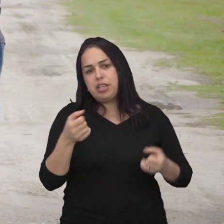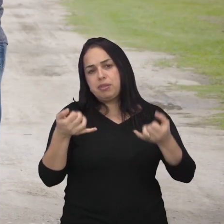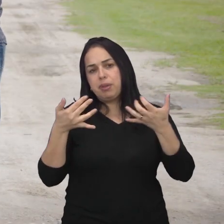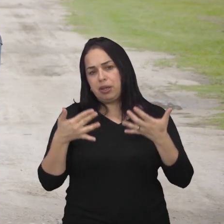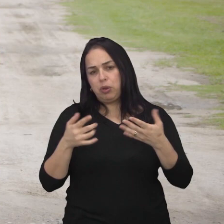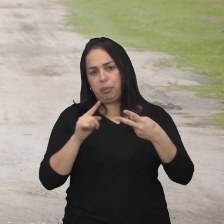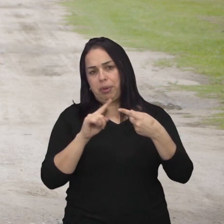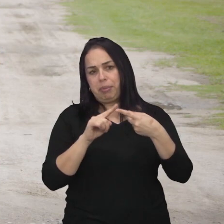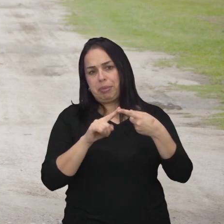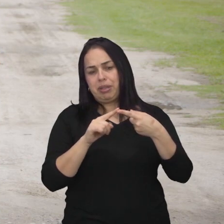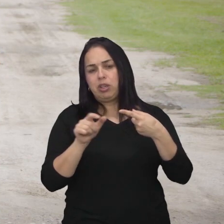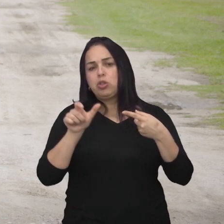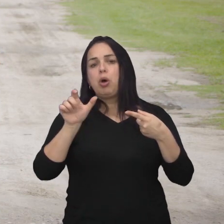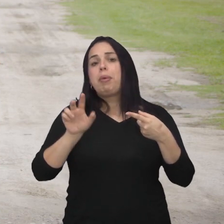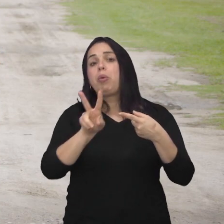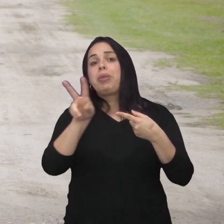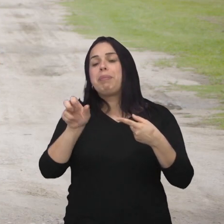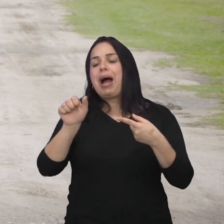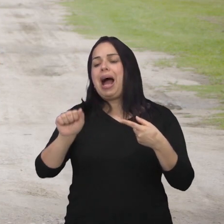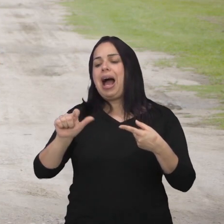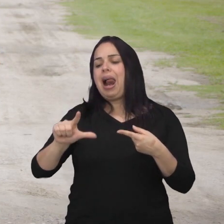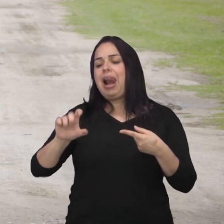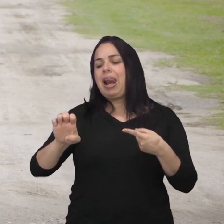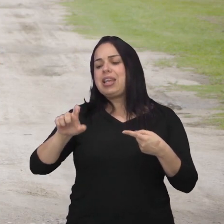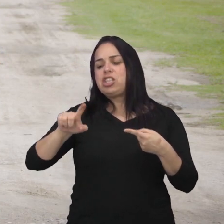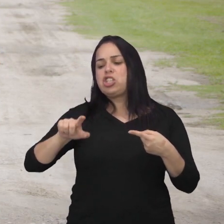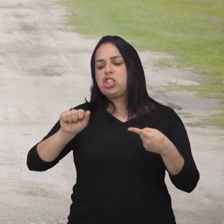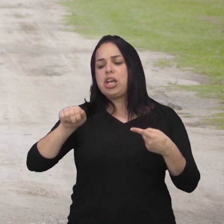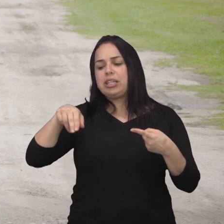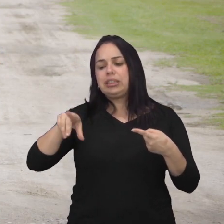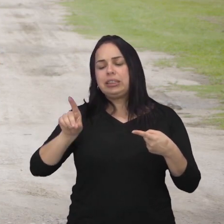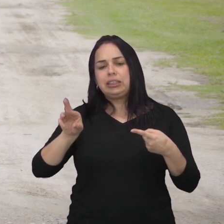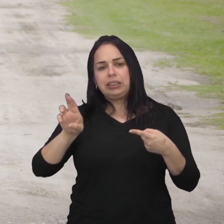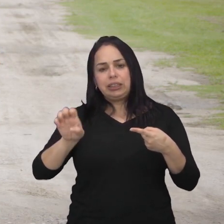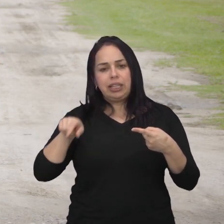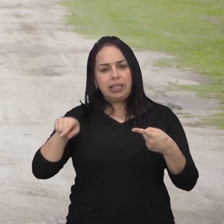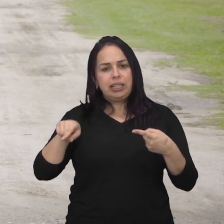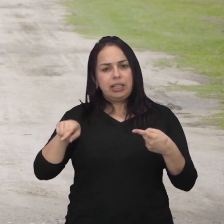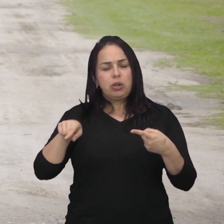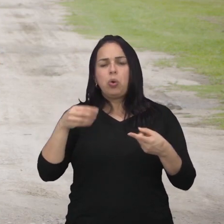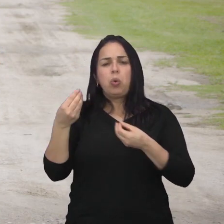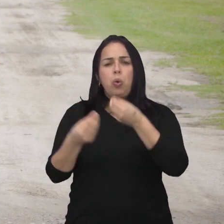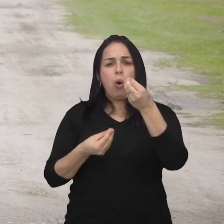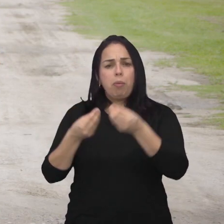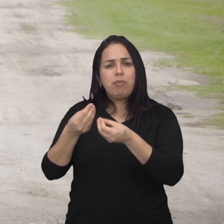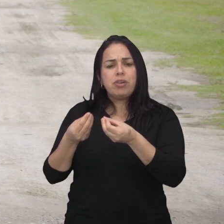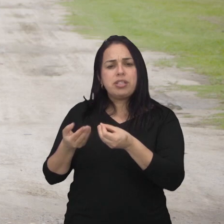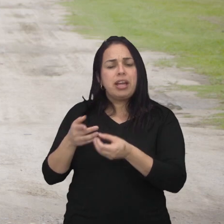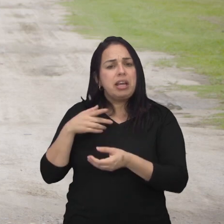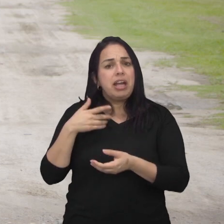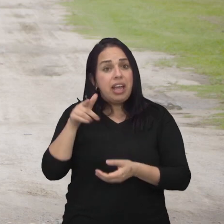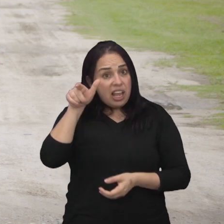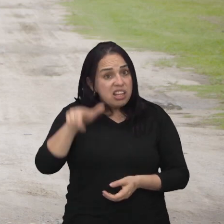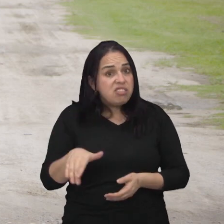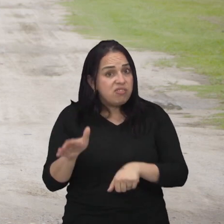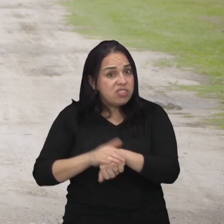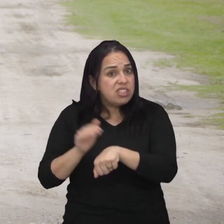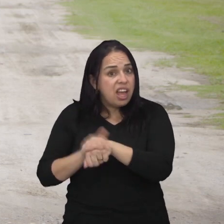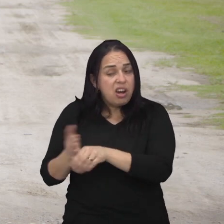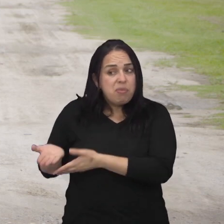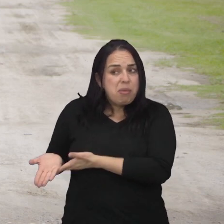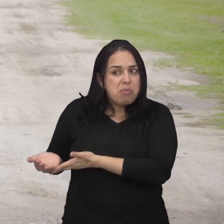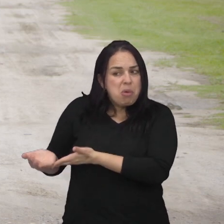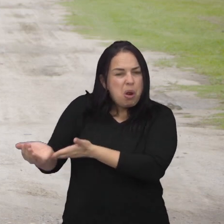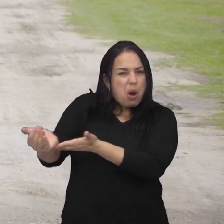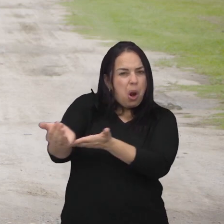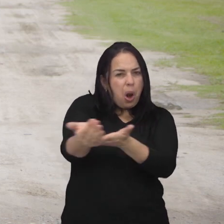falou no primeiro bloco do Alexandre, fala pra gente como que foi esse catadão de vocês. Eles fizeram uma pesquisa